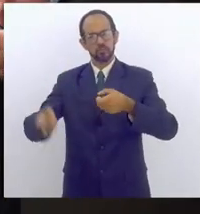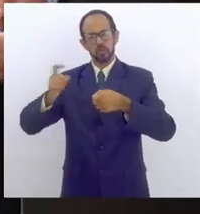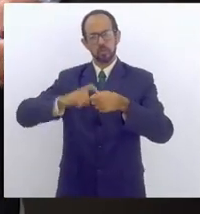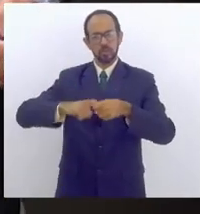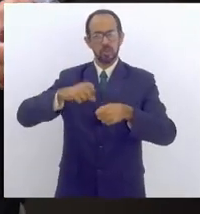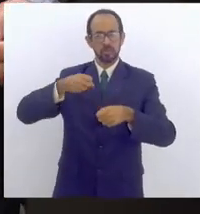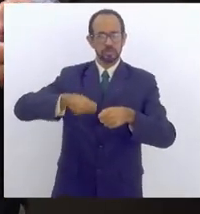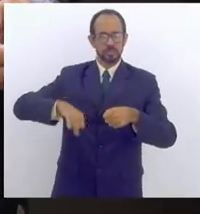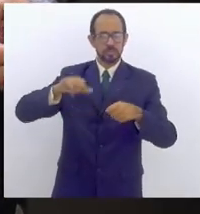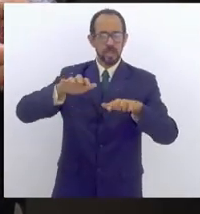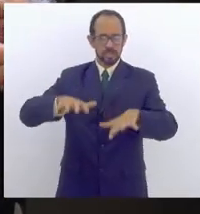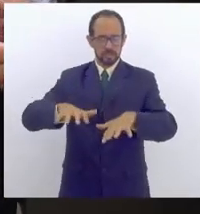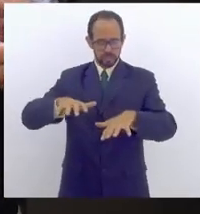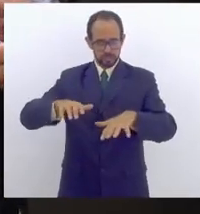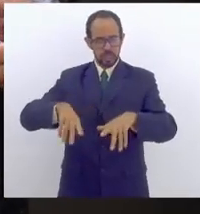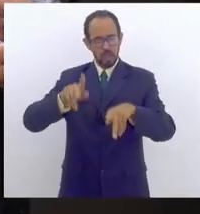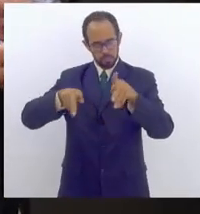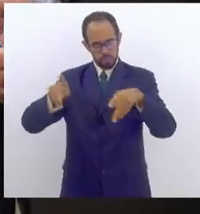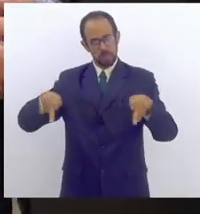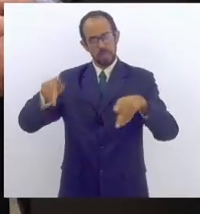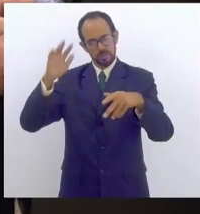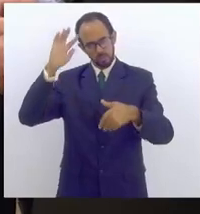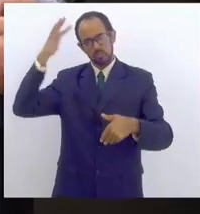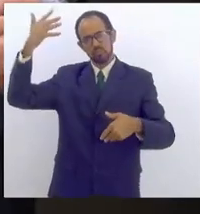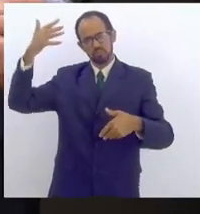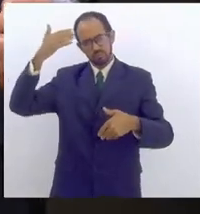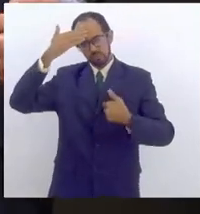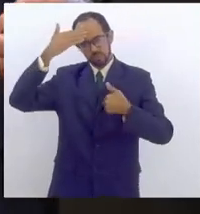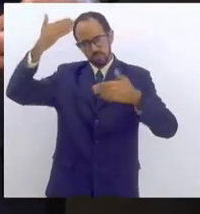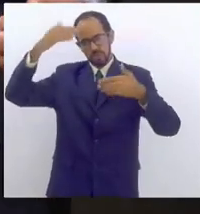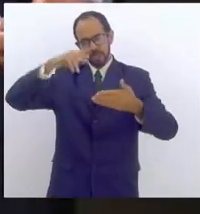decidido pelo povo. Muito obrigado, senhor presidente.